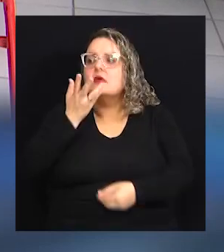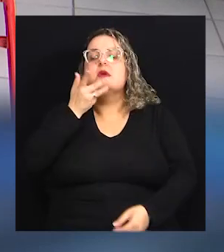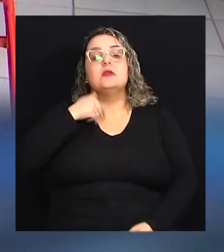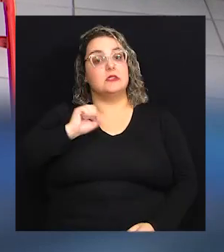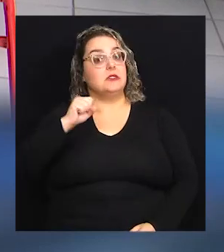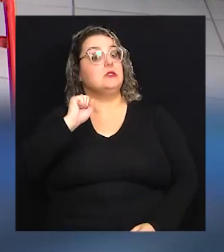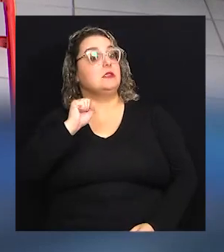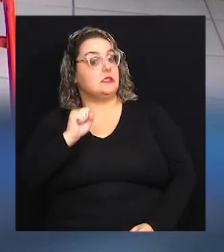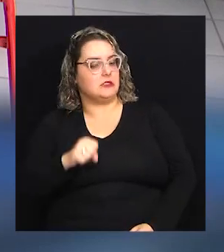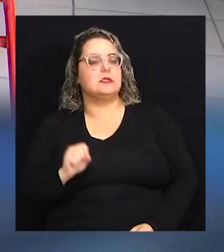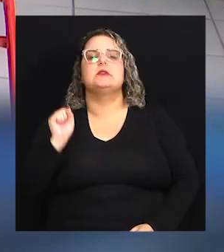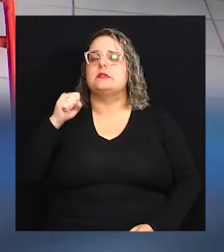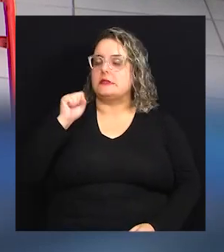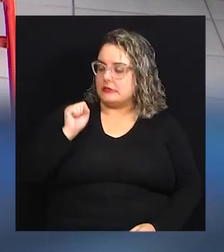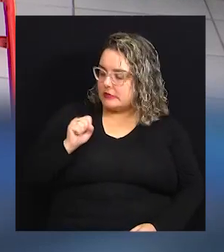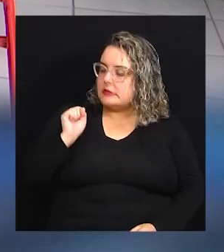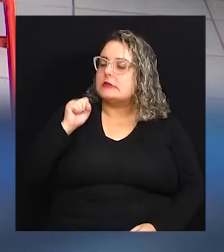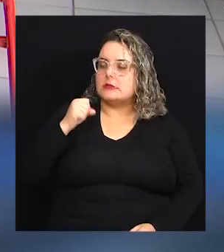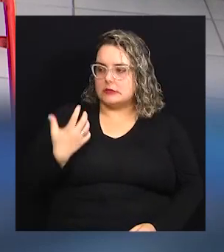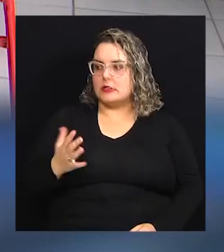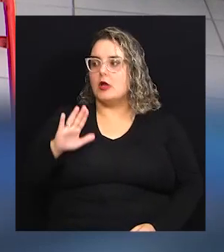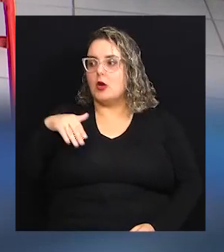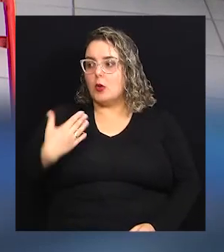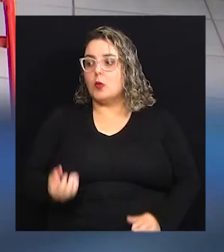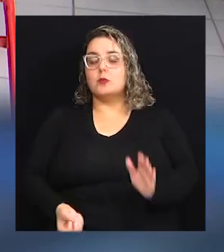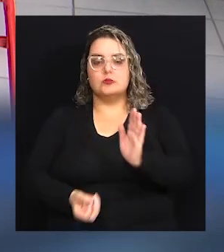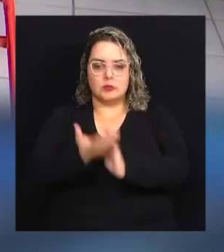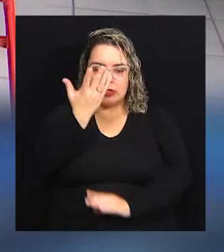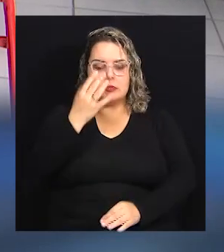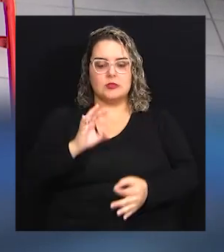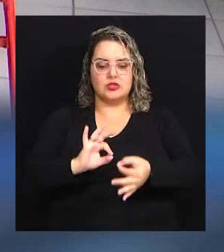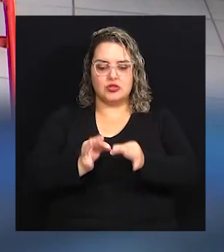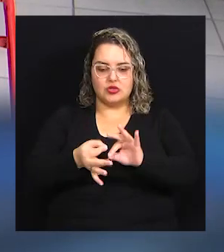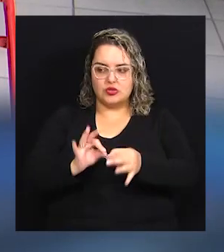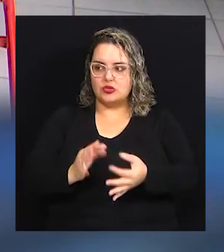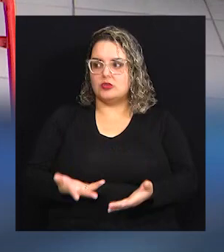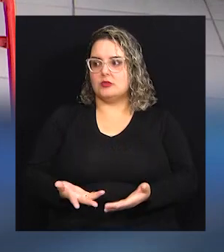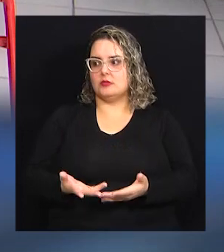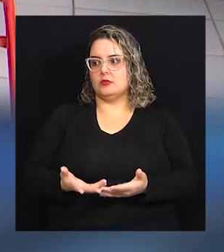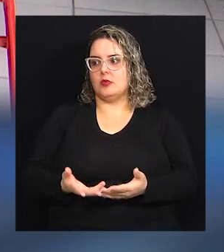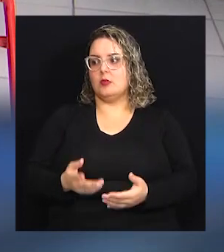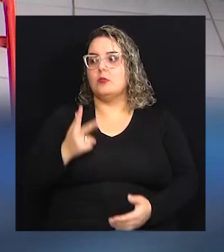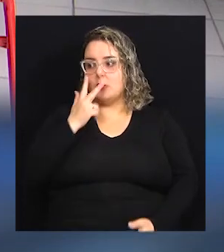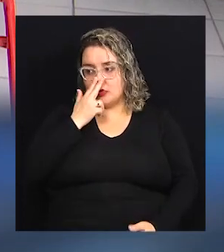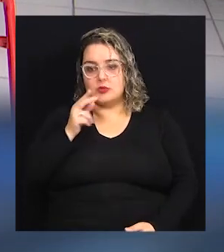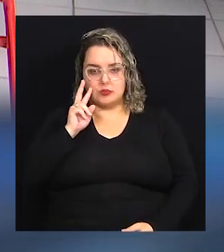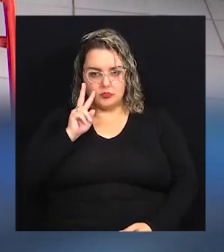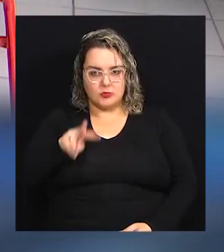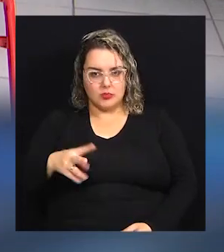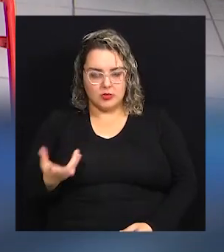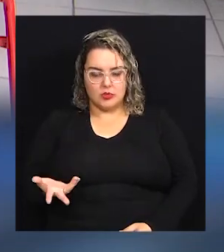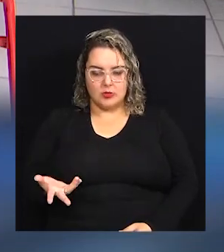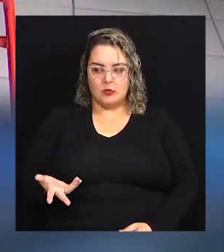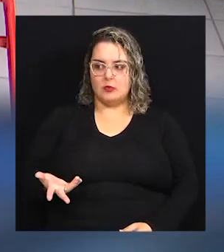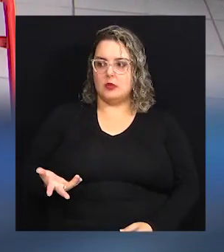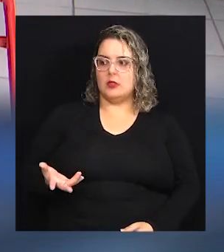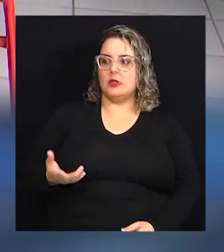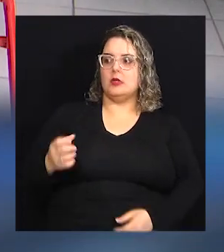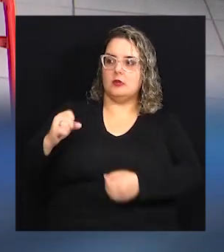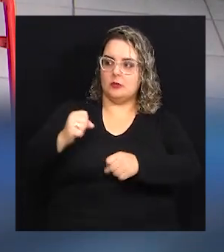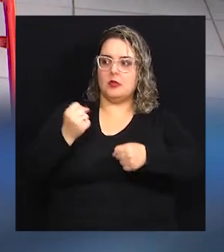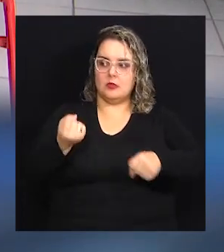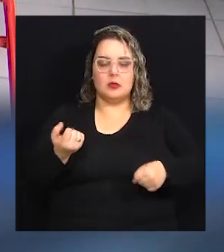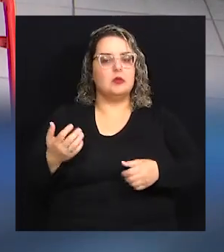crianças nisso também? Sim. Quando a gente foi, quando apareceu a oficina, A gente corta, pode ver que é um cabo de vassoura.